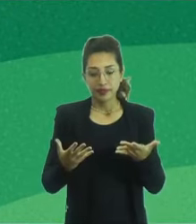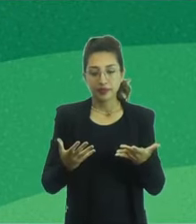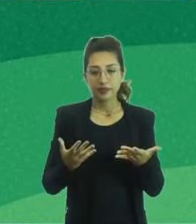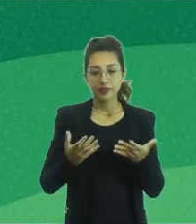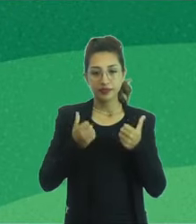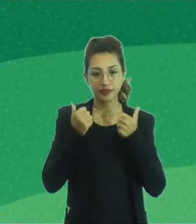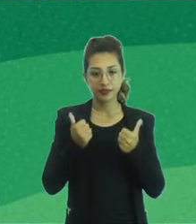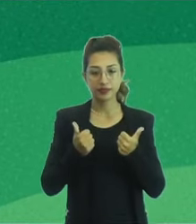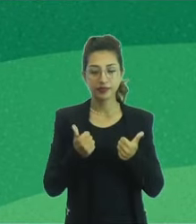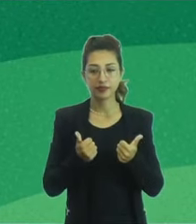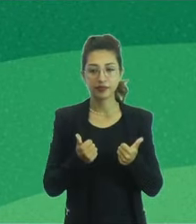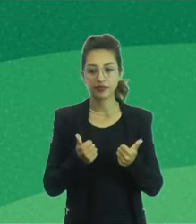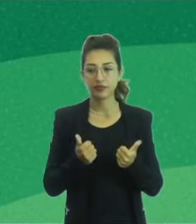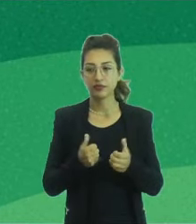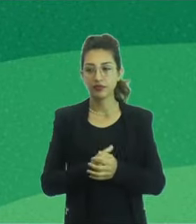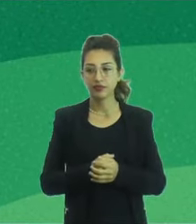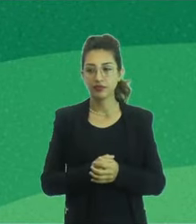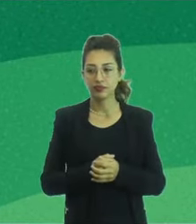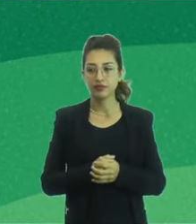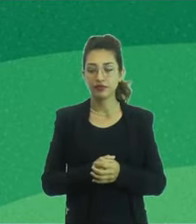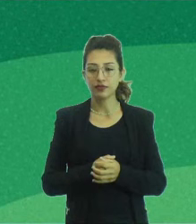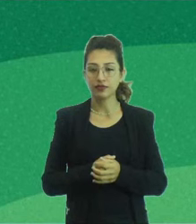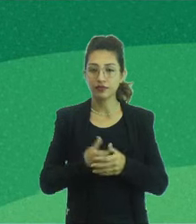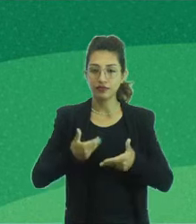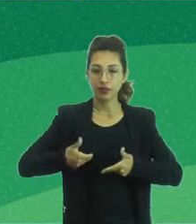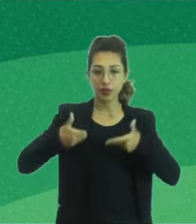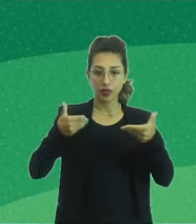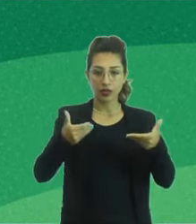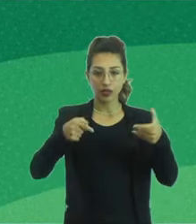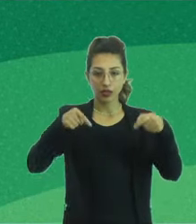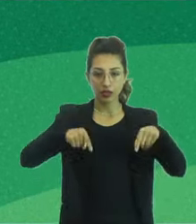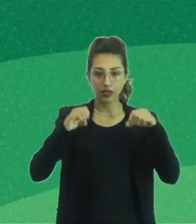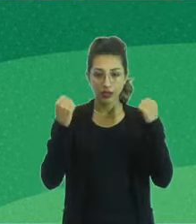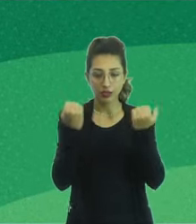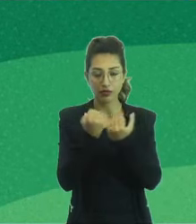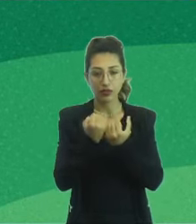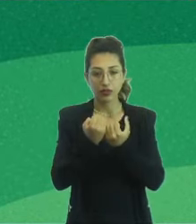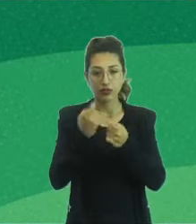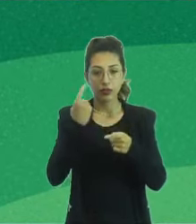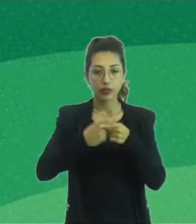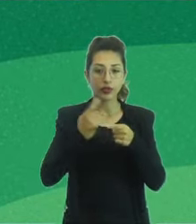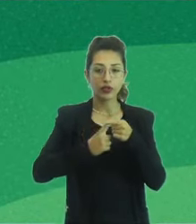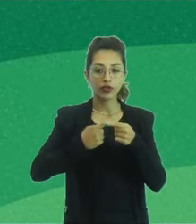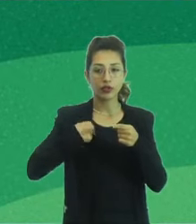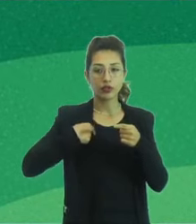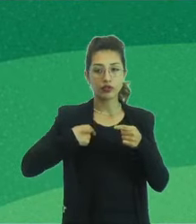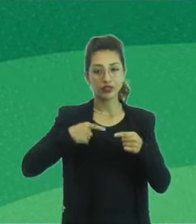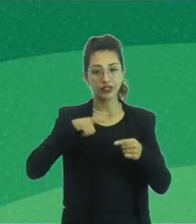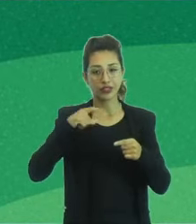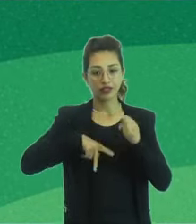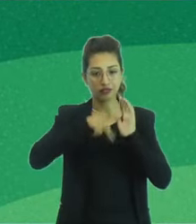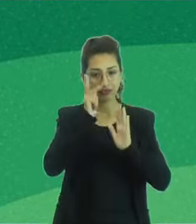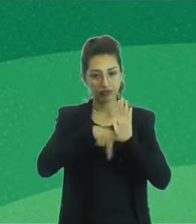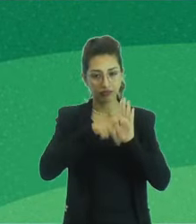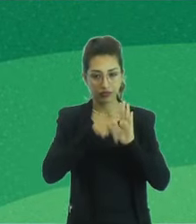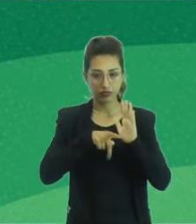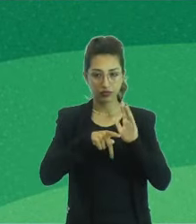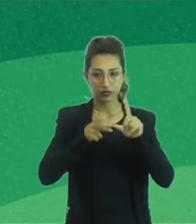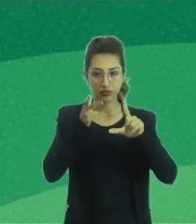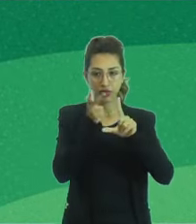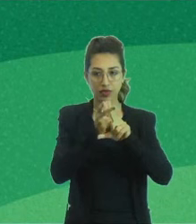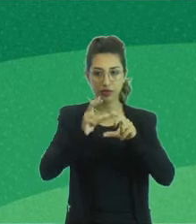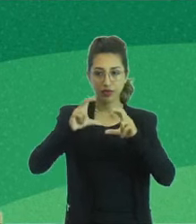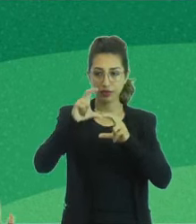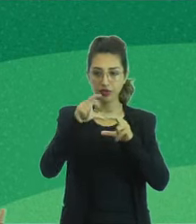achei que eu vim que eu fui convidado para vir aqui por causa de um projeto que eu toco e é a Live de Python alguém aqui